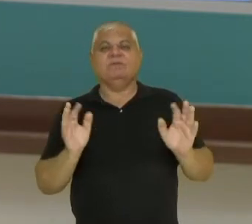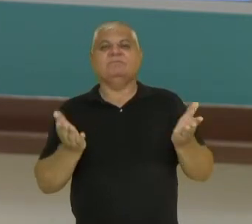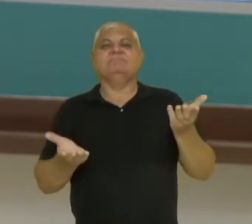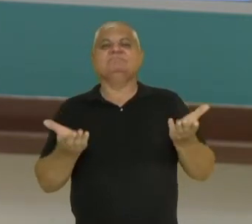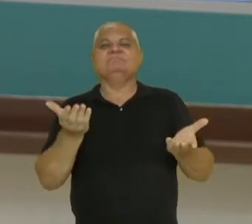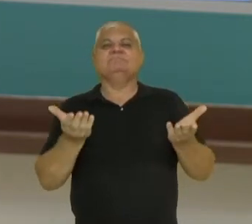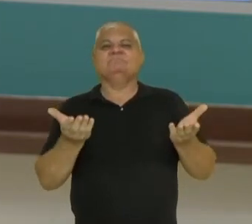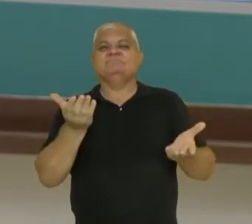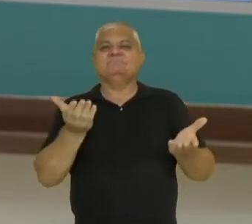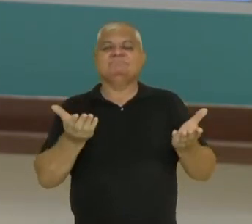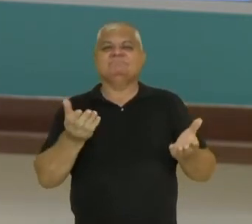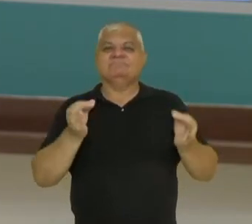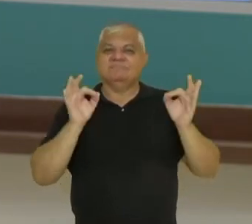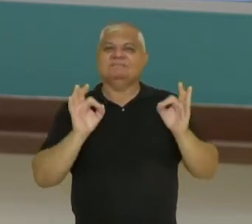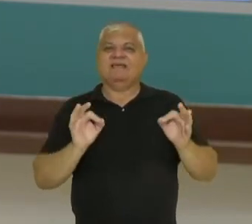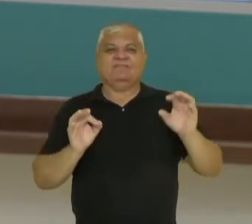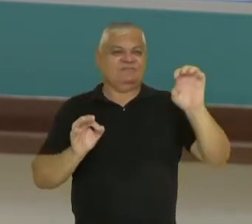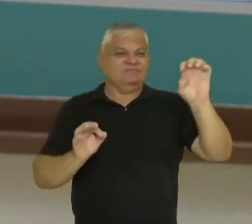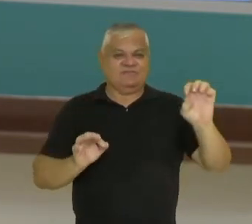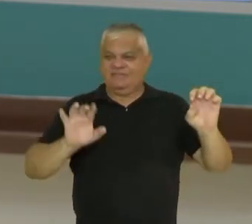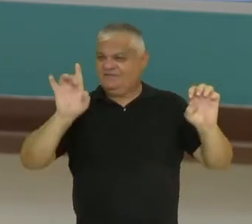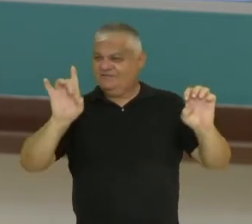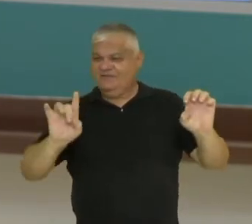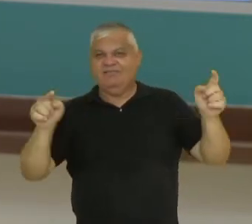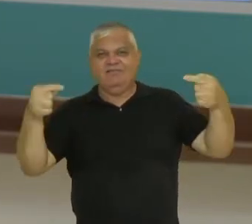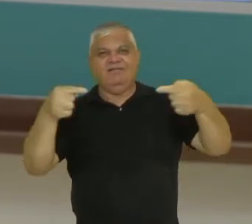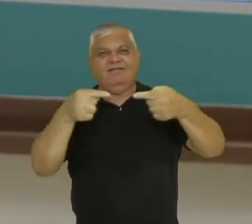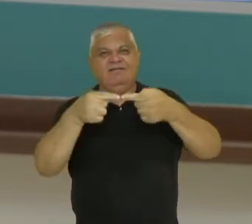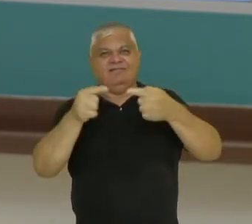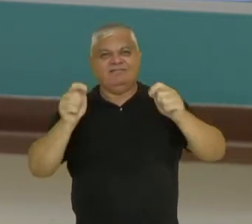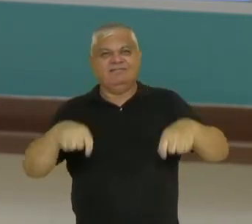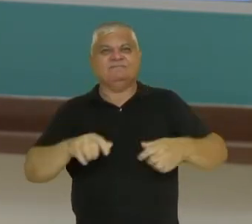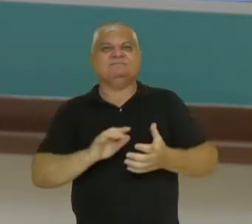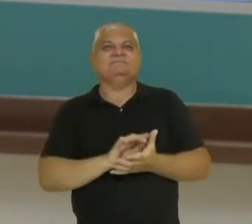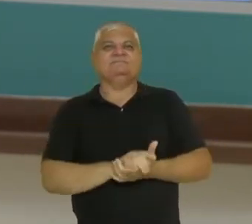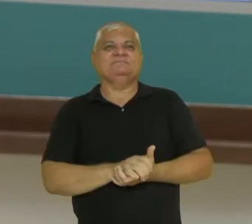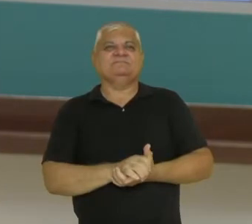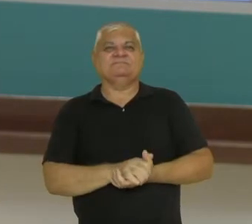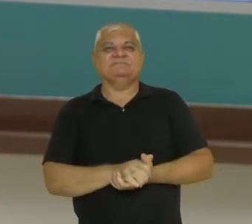dos dois lados da seta para cada um dos elementos que aparecem ali.